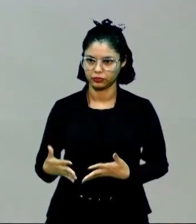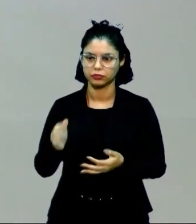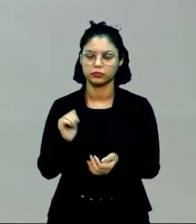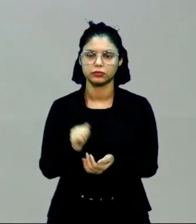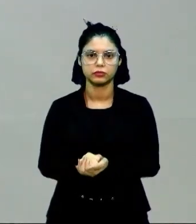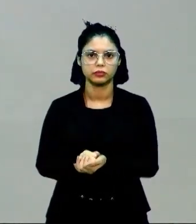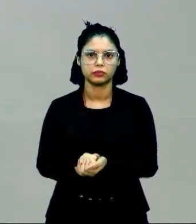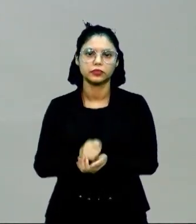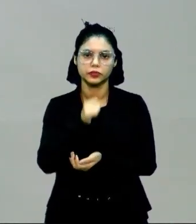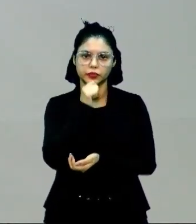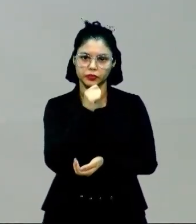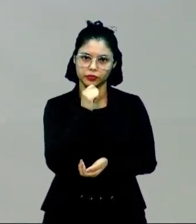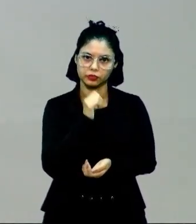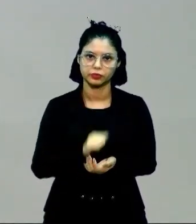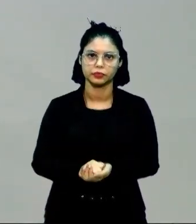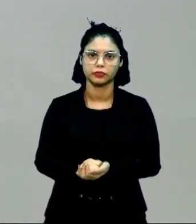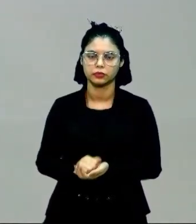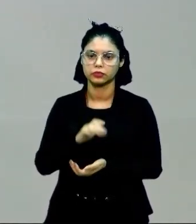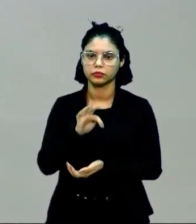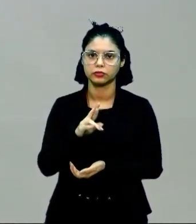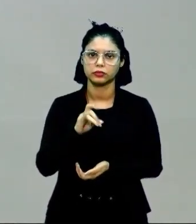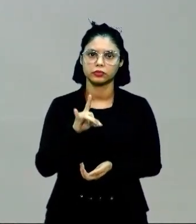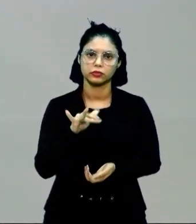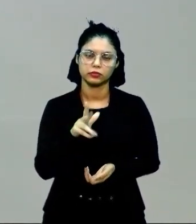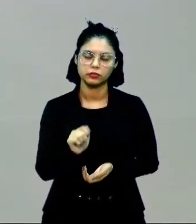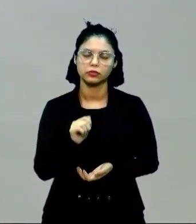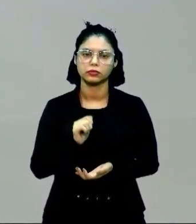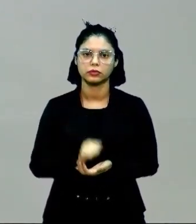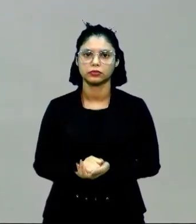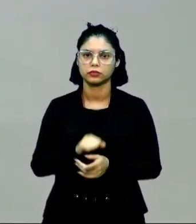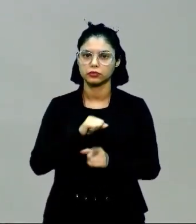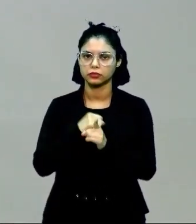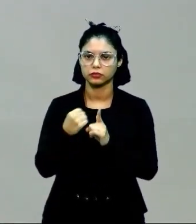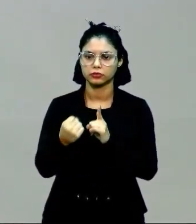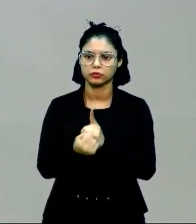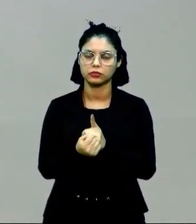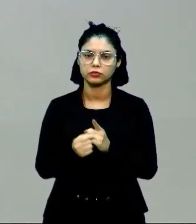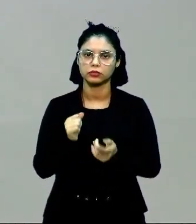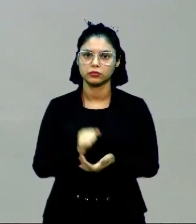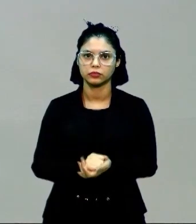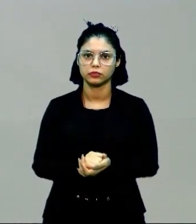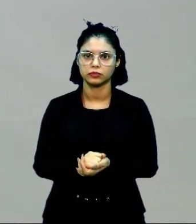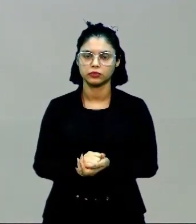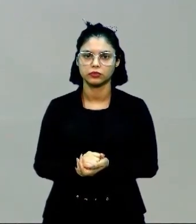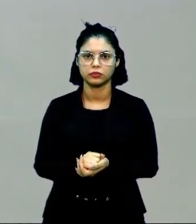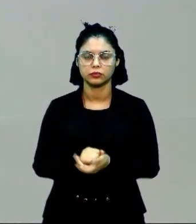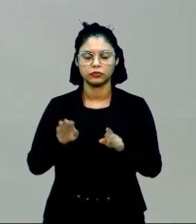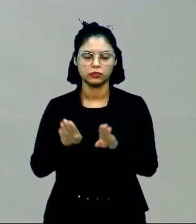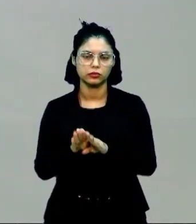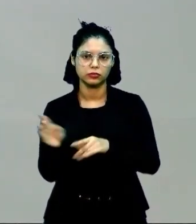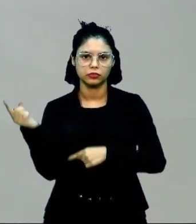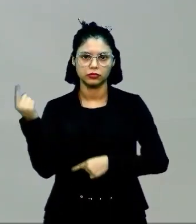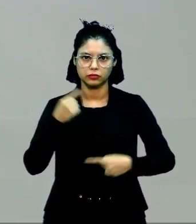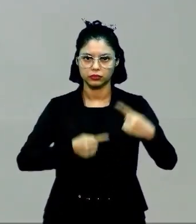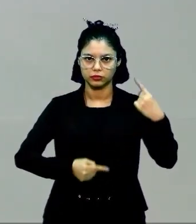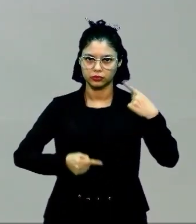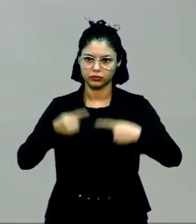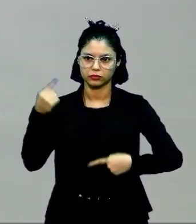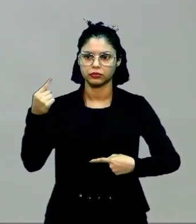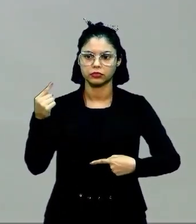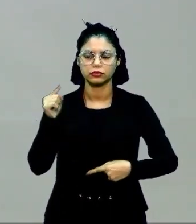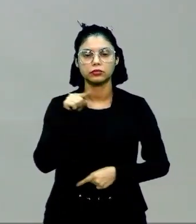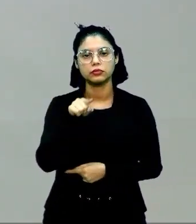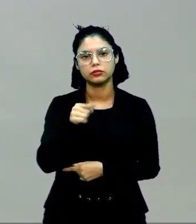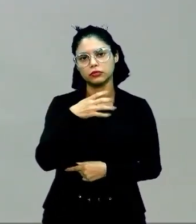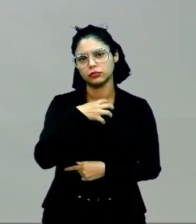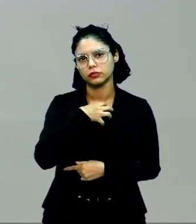das questões etnocêntricas existentes no contexto social, esse sentimento de superioridade,